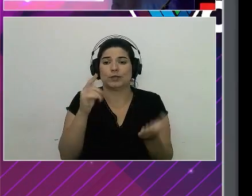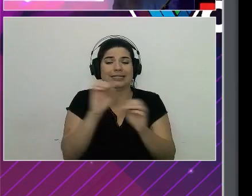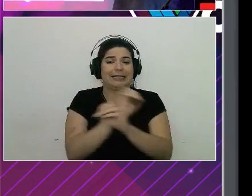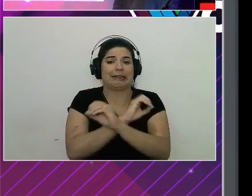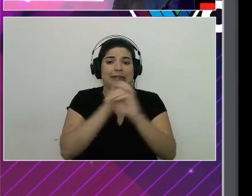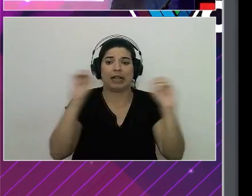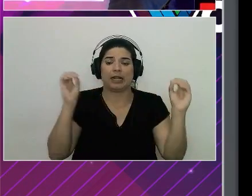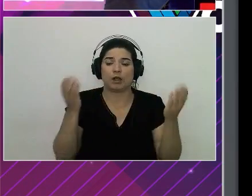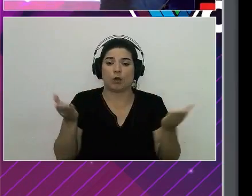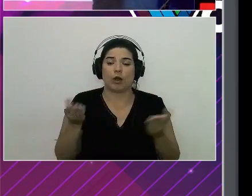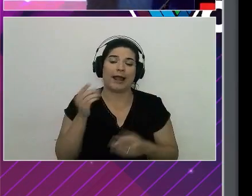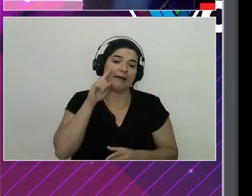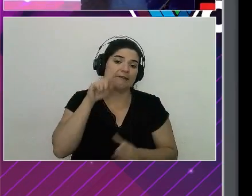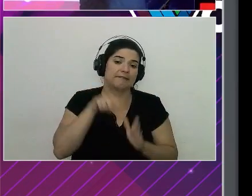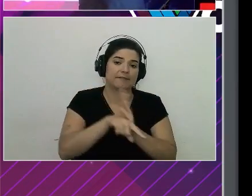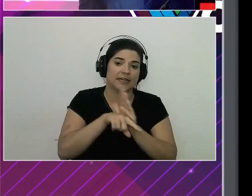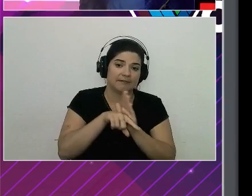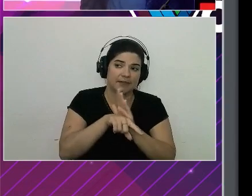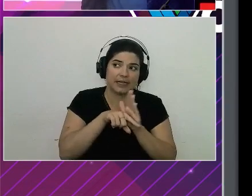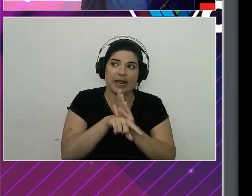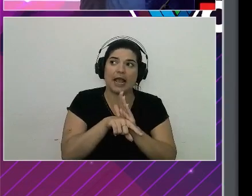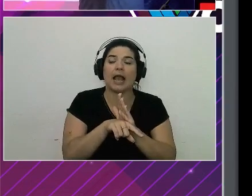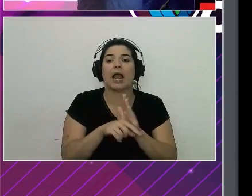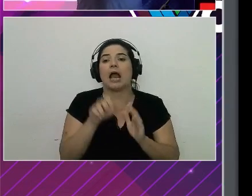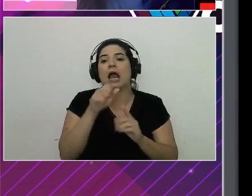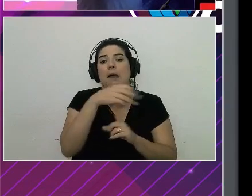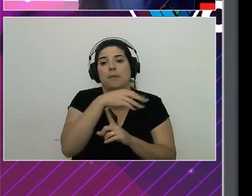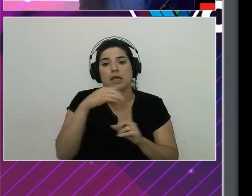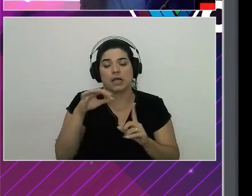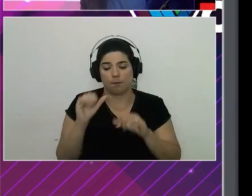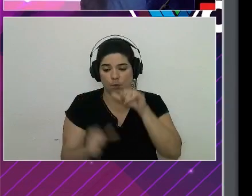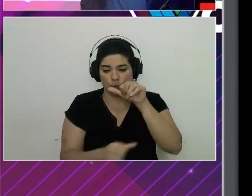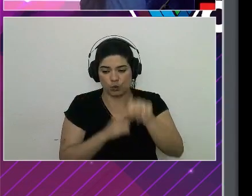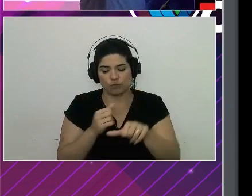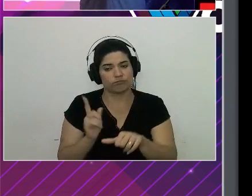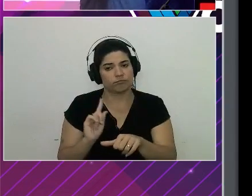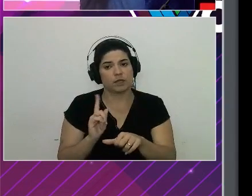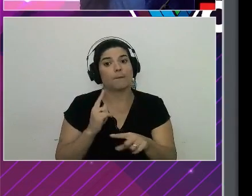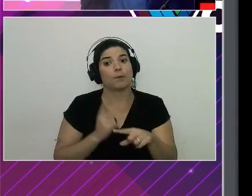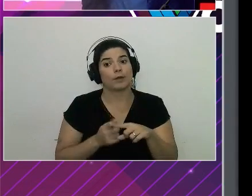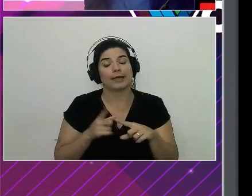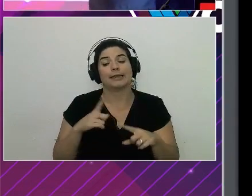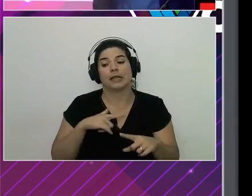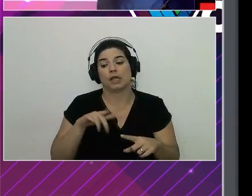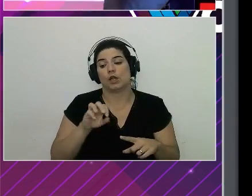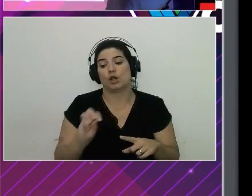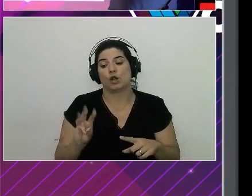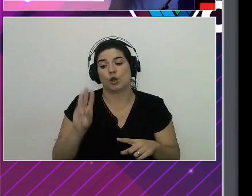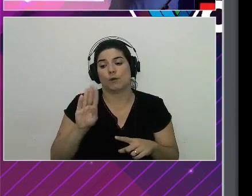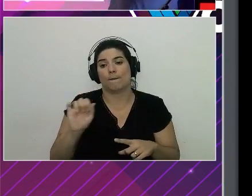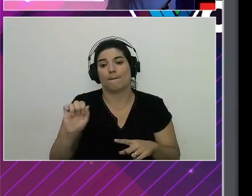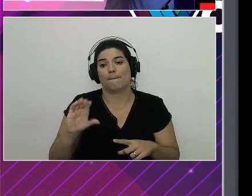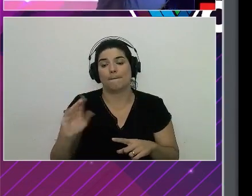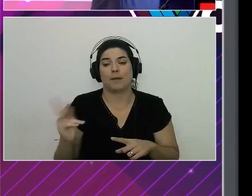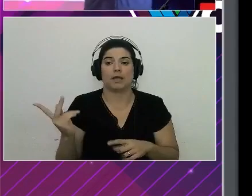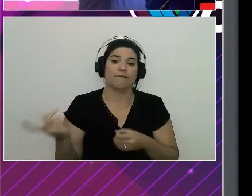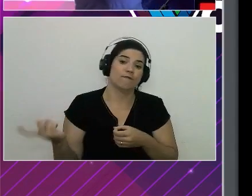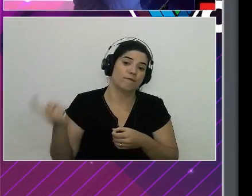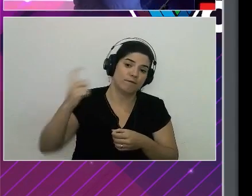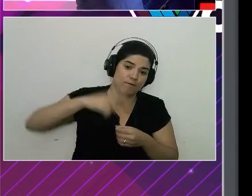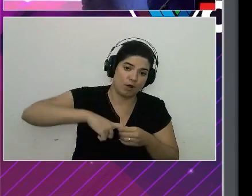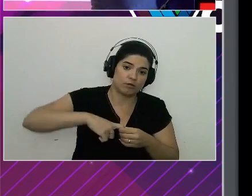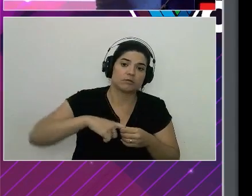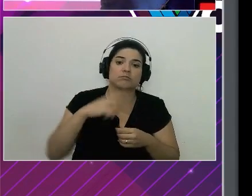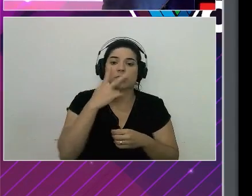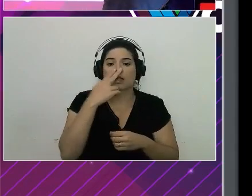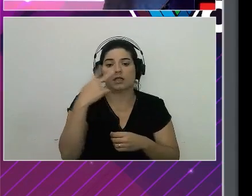exemplo, o produto mudou, vai falar que não. Mas não é que ele não mudou, é que teve um rollback que mudou para o estado anterior e parece que sua